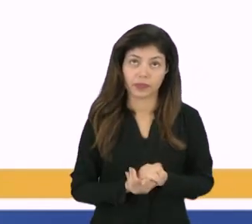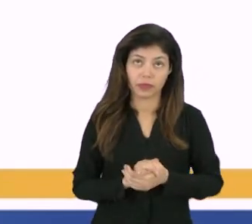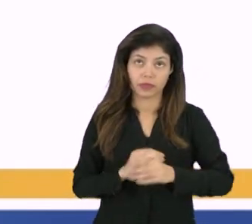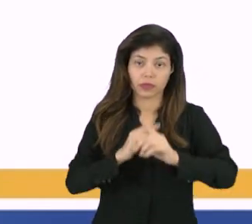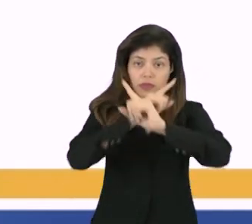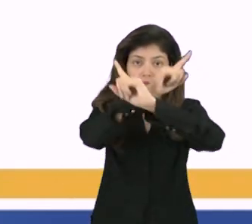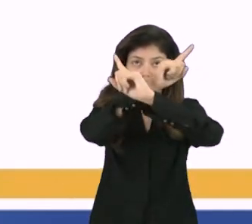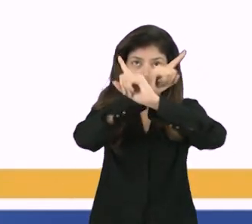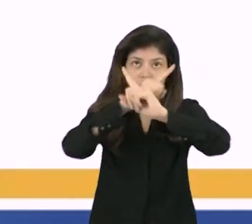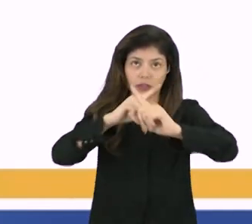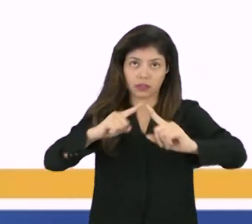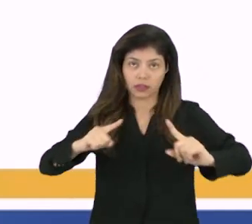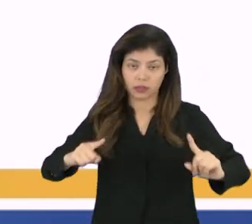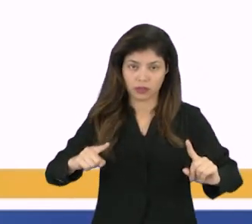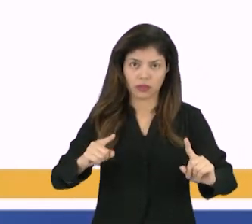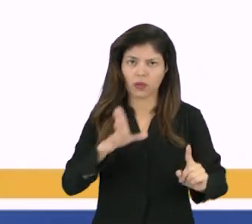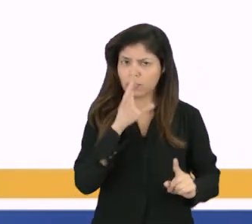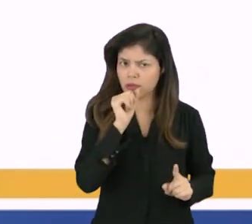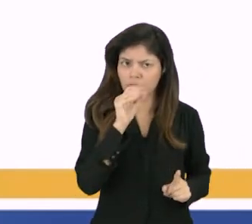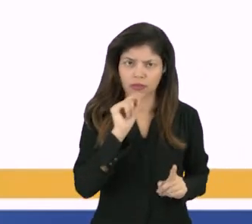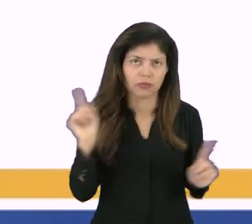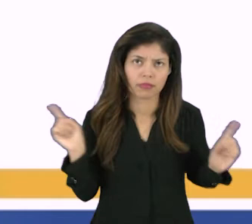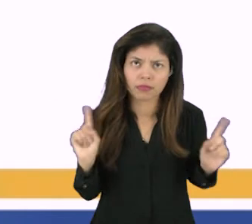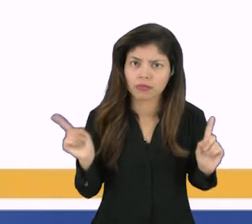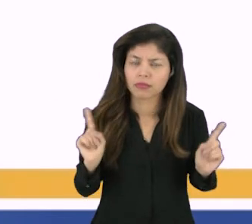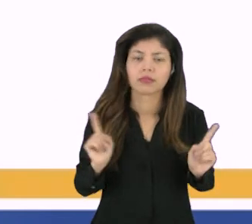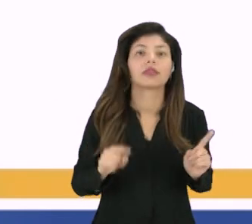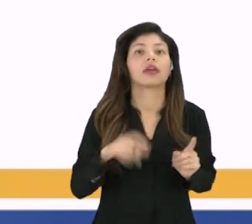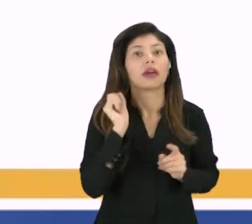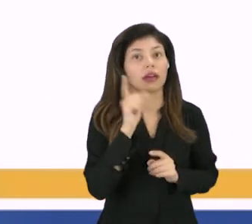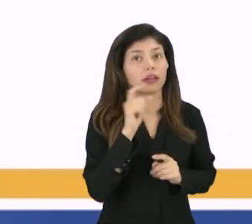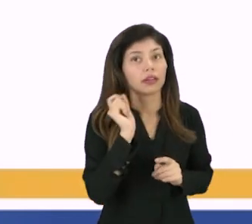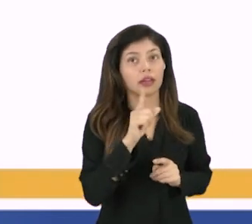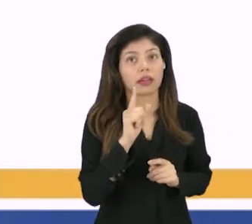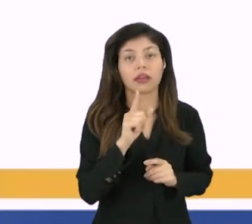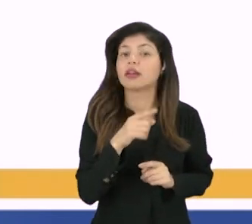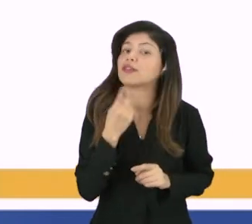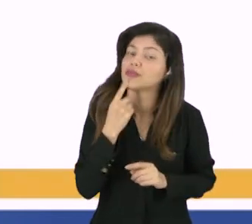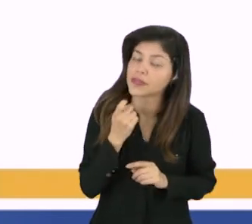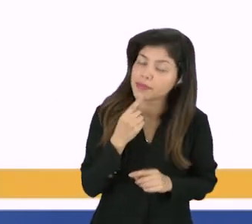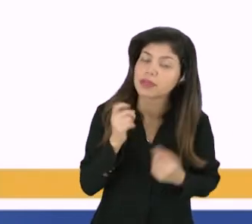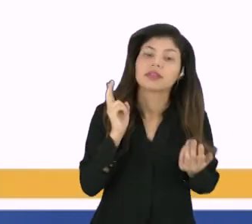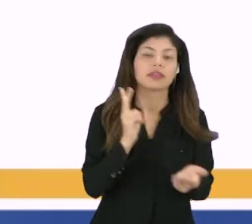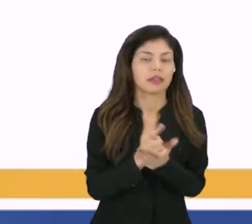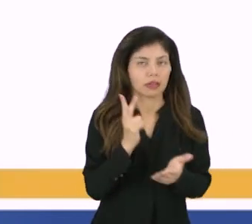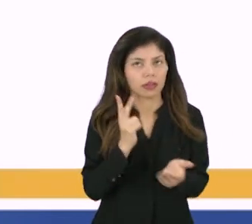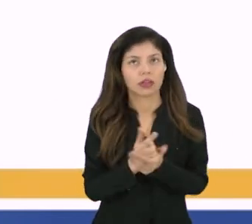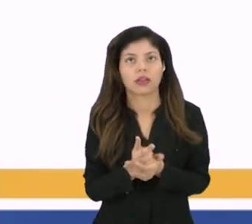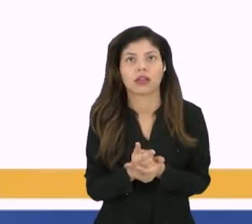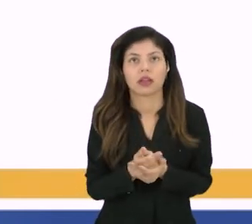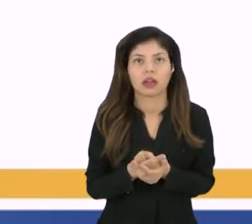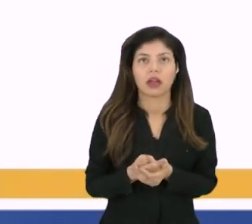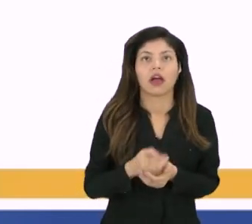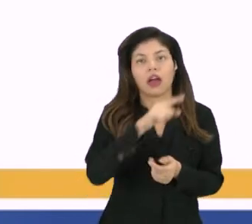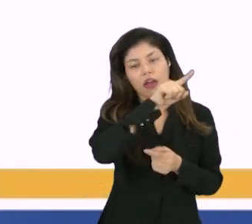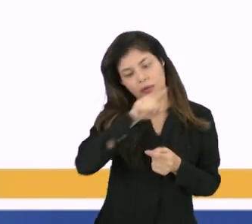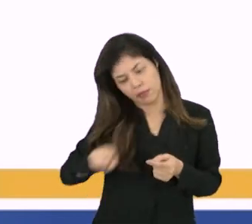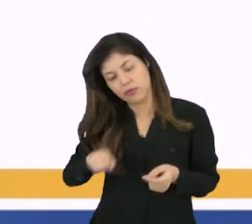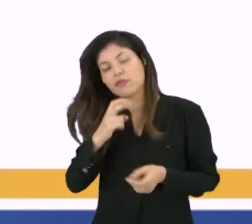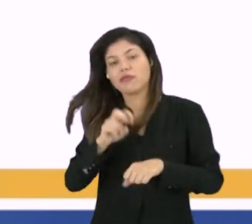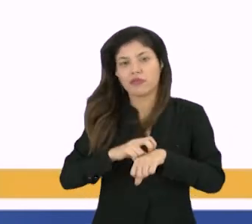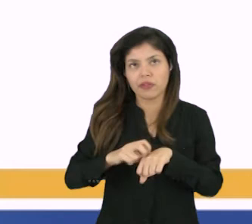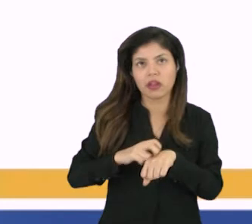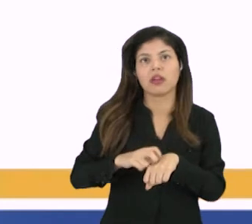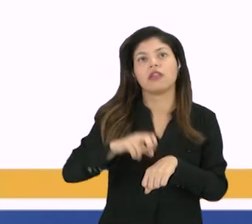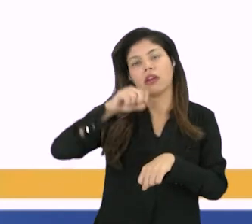dentro do vermelho, aqui não saiu laranja, né? Saiu azul, e aqui, do outro lado, saiu vermelho. Da mesma forma, o vermelho passou pelo azul e pelo verde, e